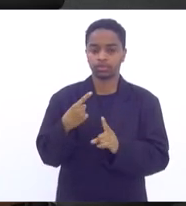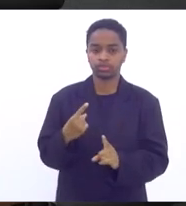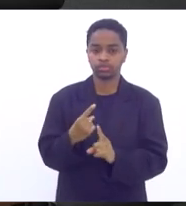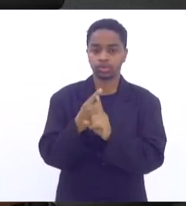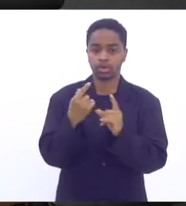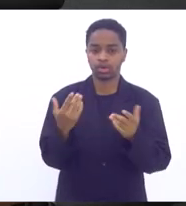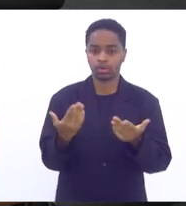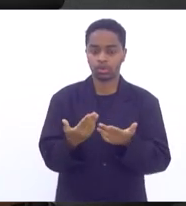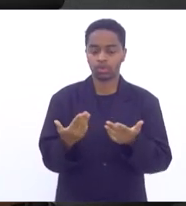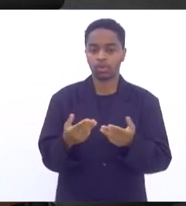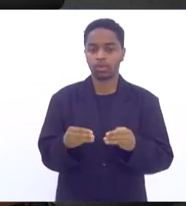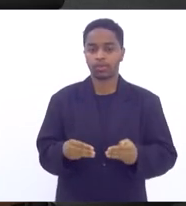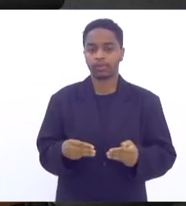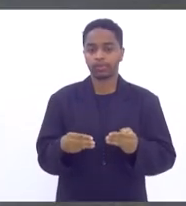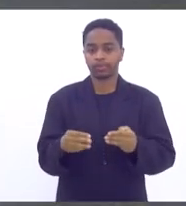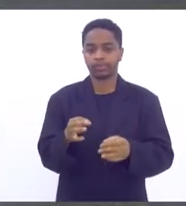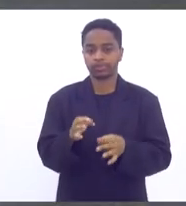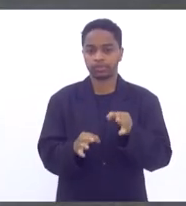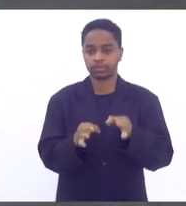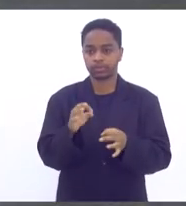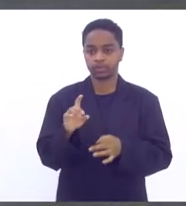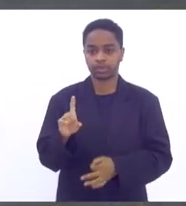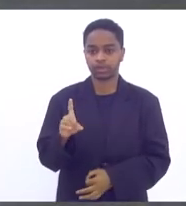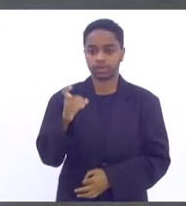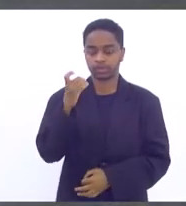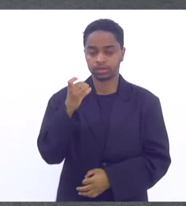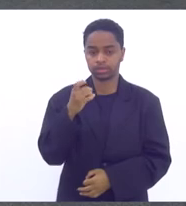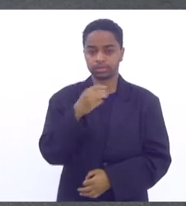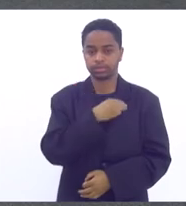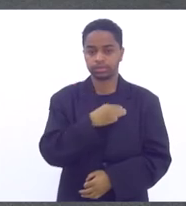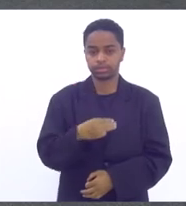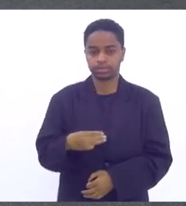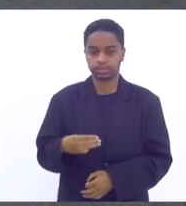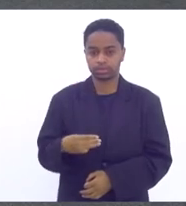Justiça, o ex-ministro Supremo Lewandowski e